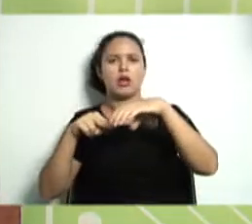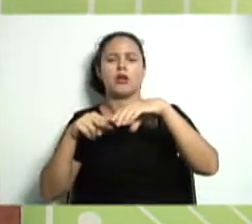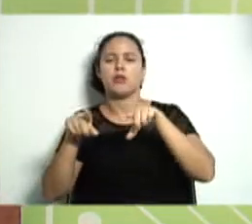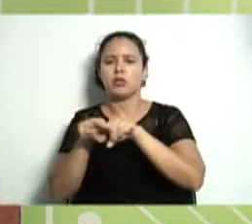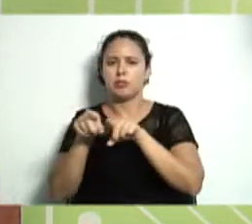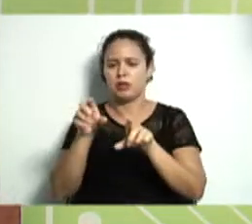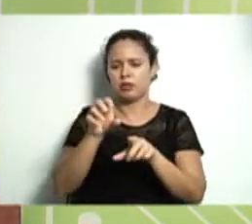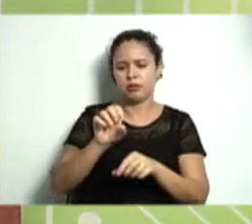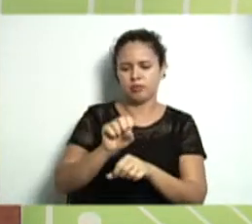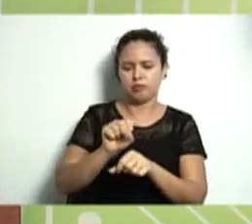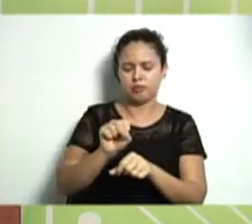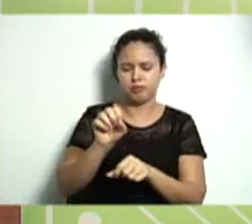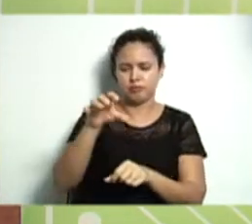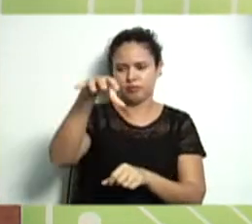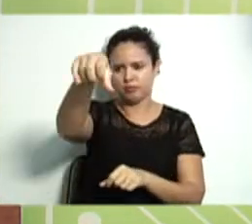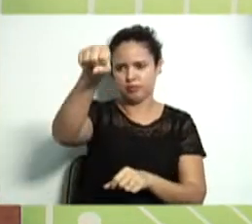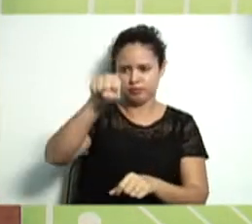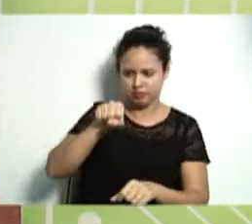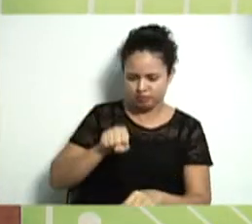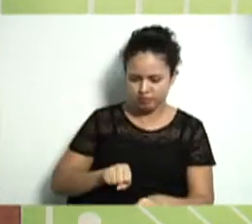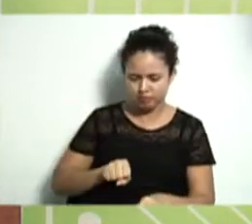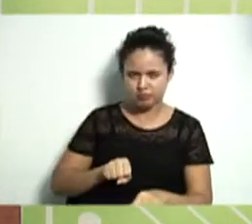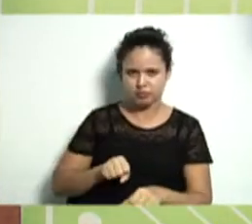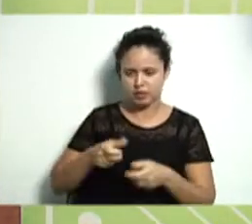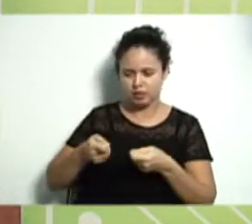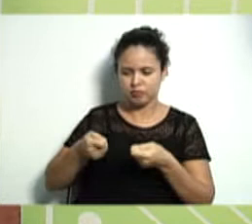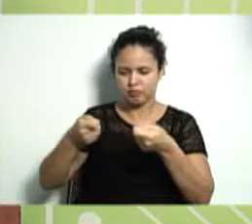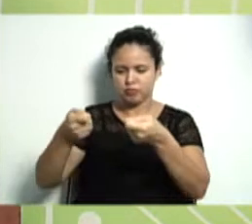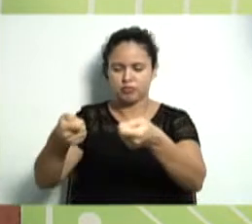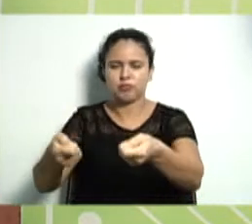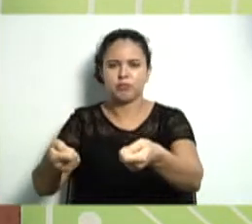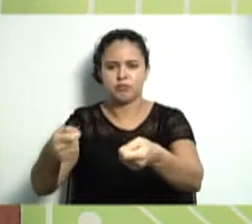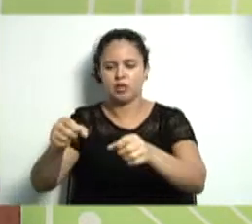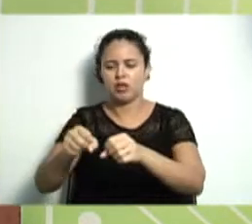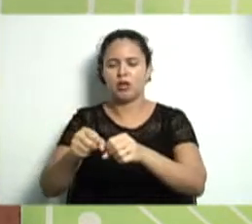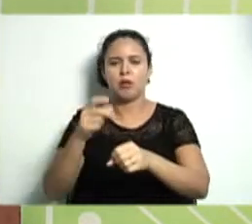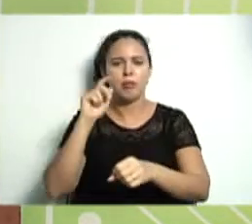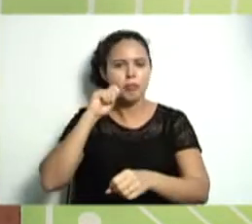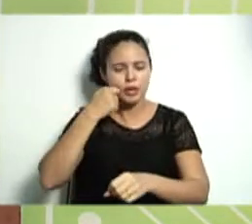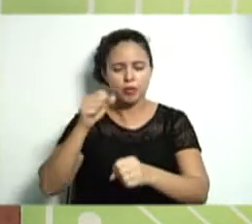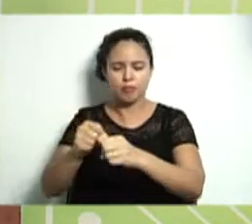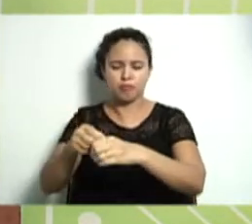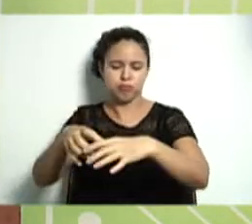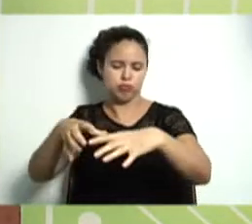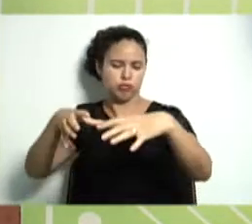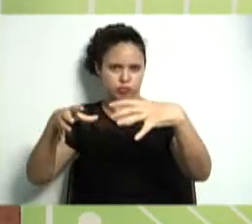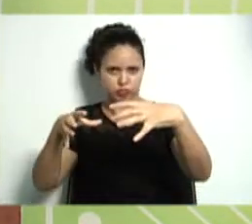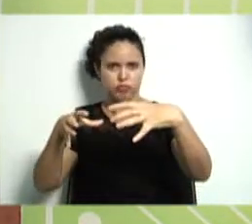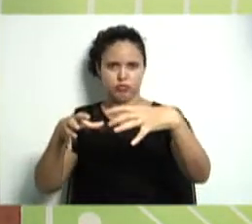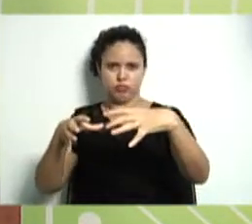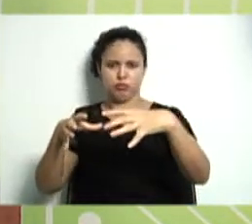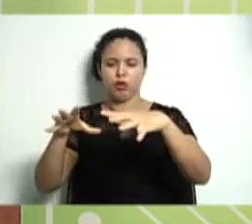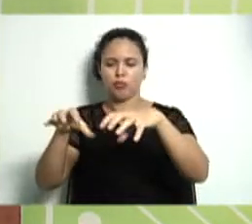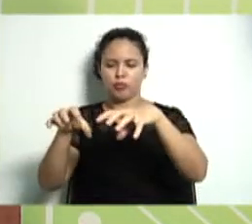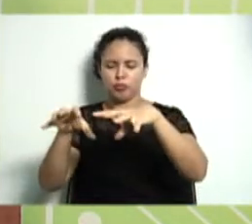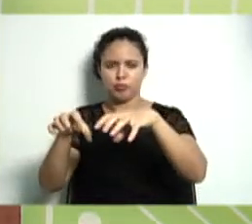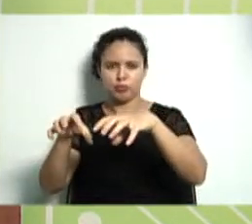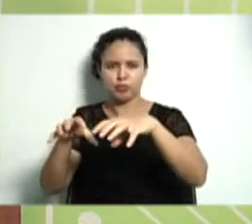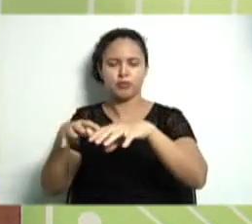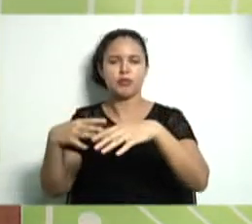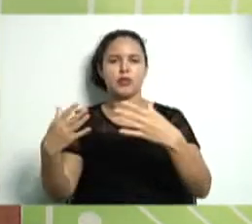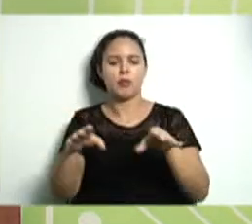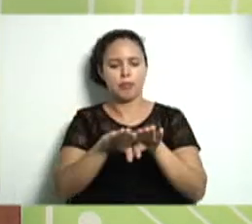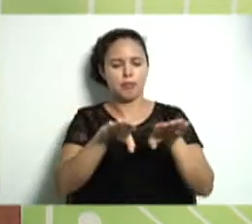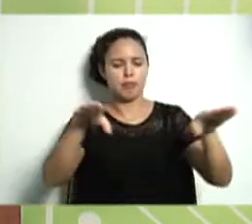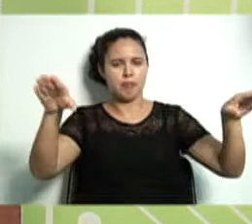estufa, para o pãozinho crescer mais, ficar fofinho. Esses são os instrumentos de produção. Uma